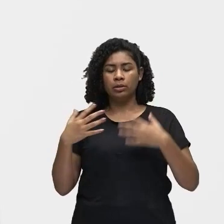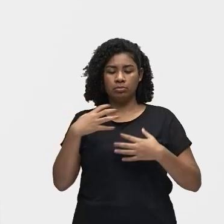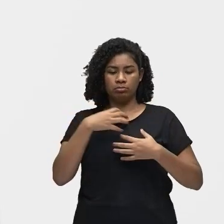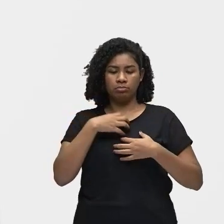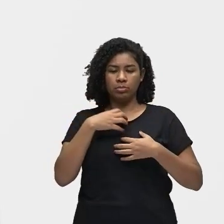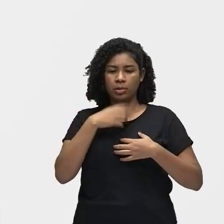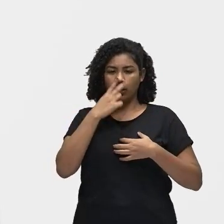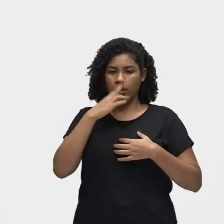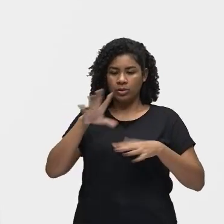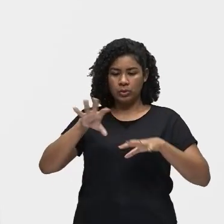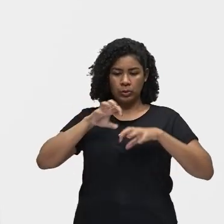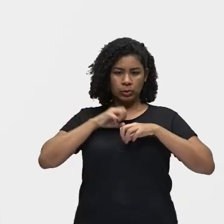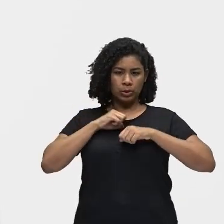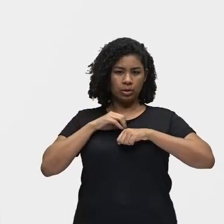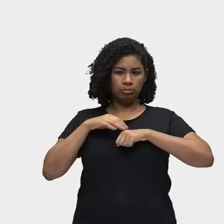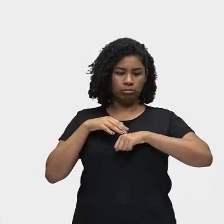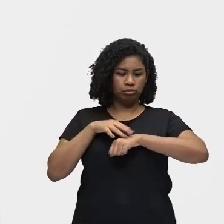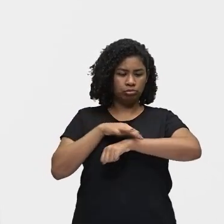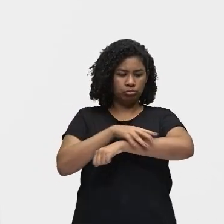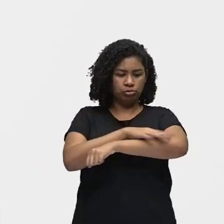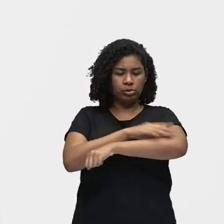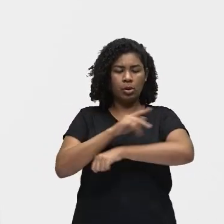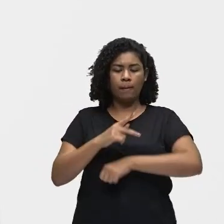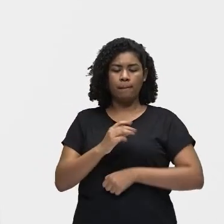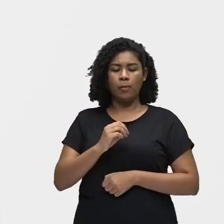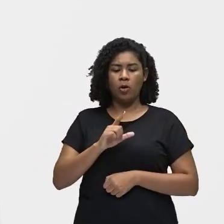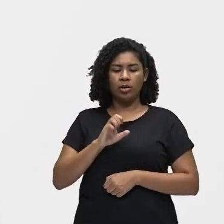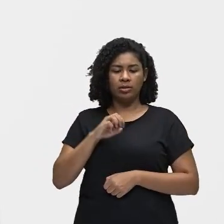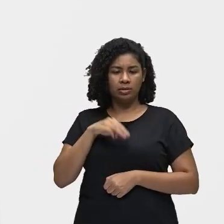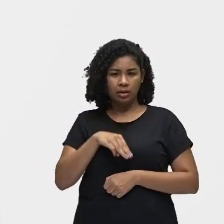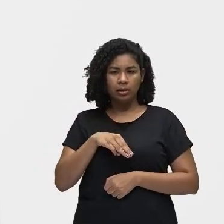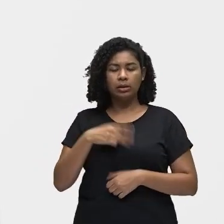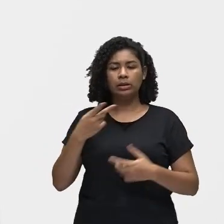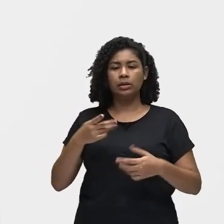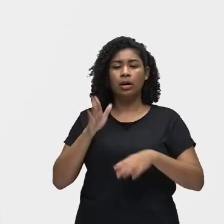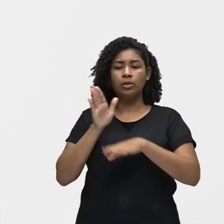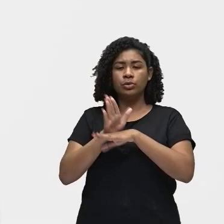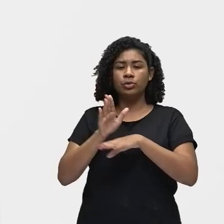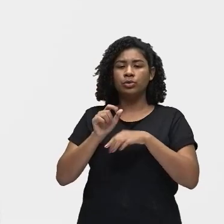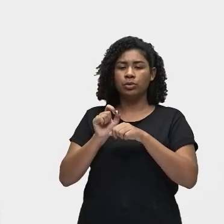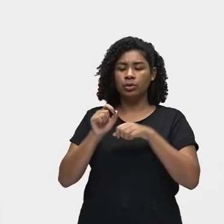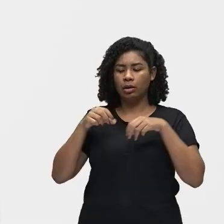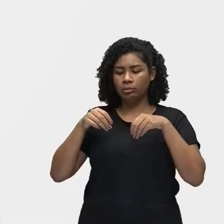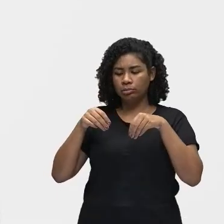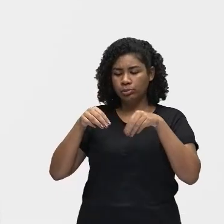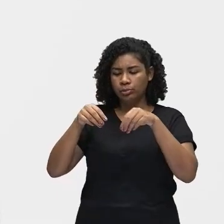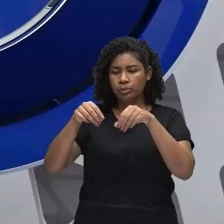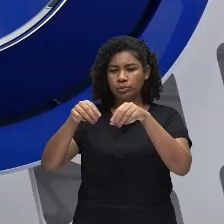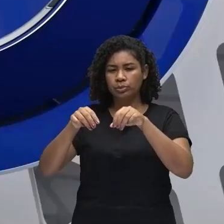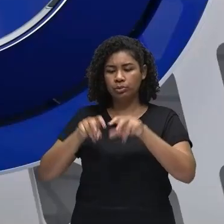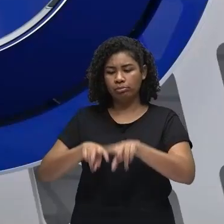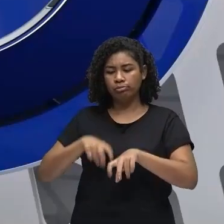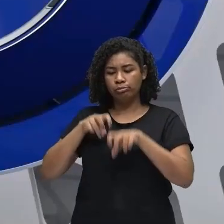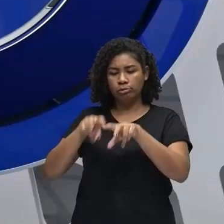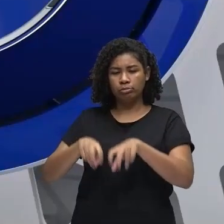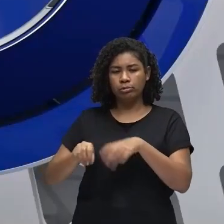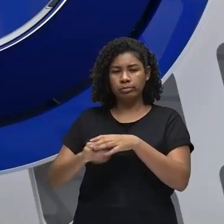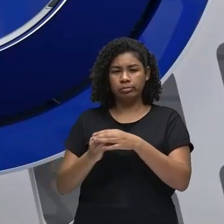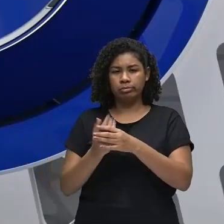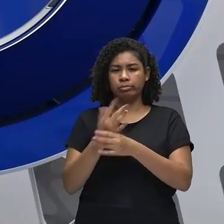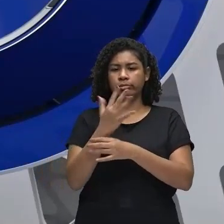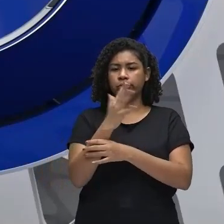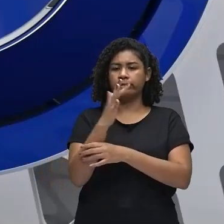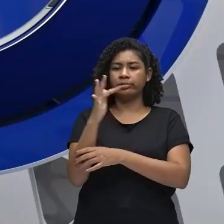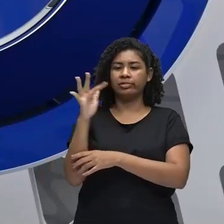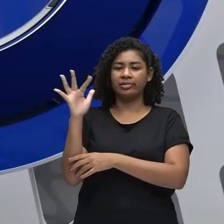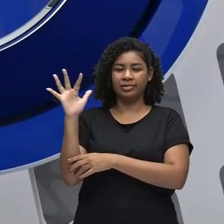e levando o pólen para outra planta e acaba ajudando na polinização aí, na formação de